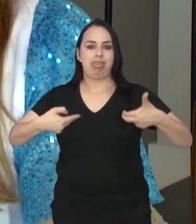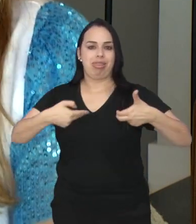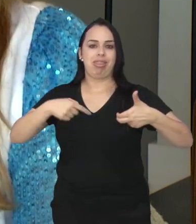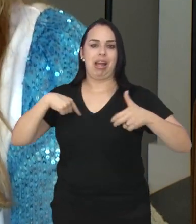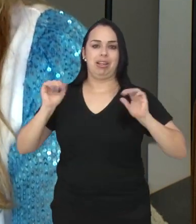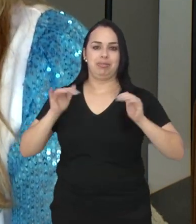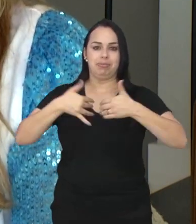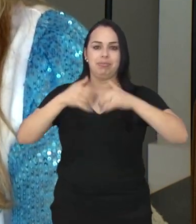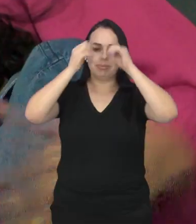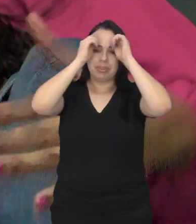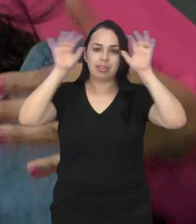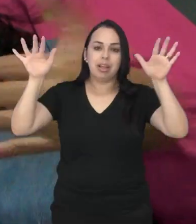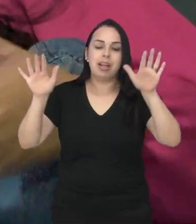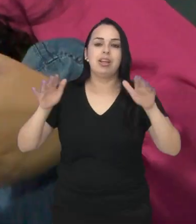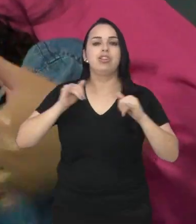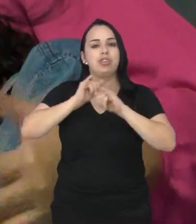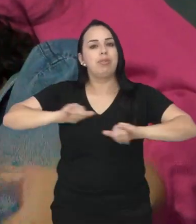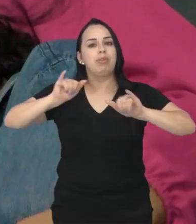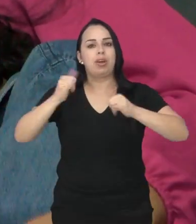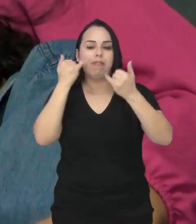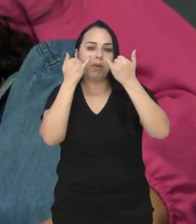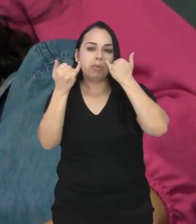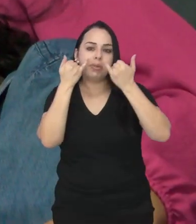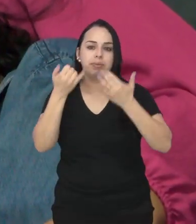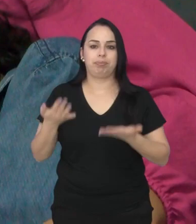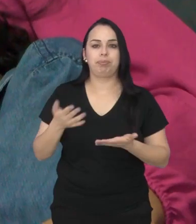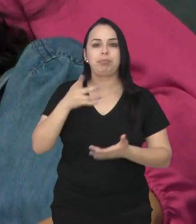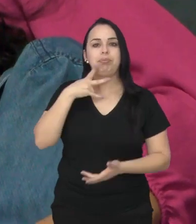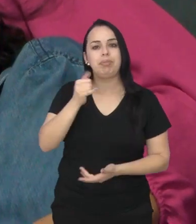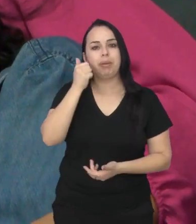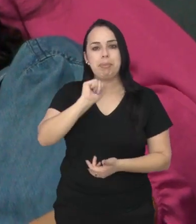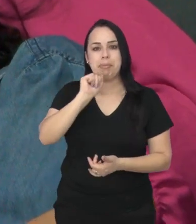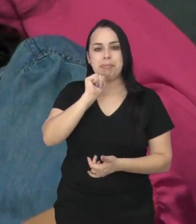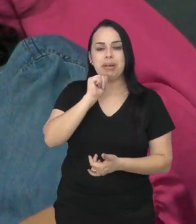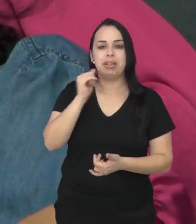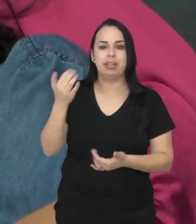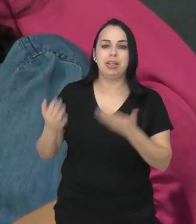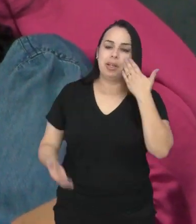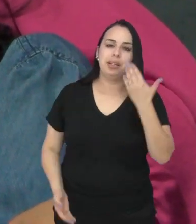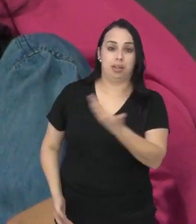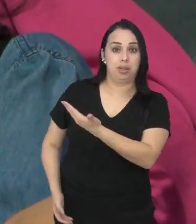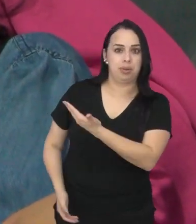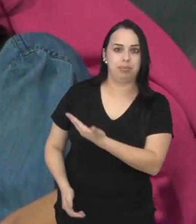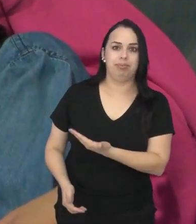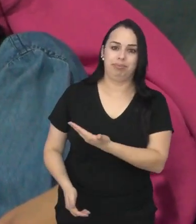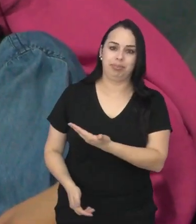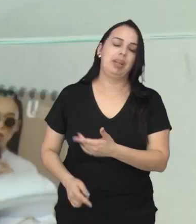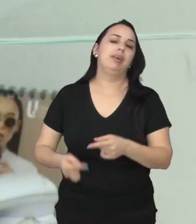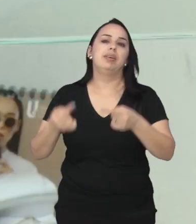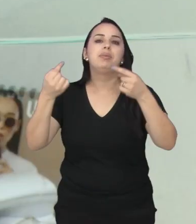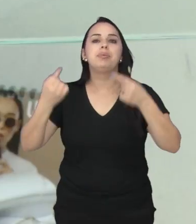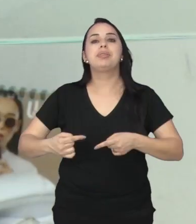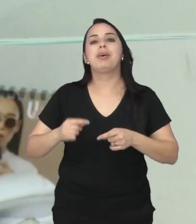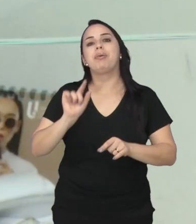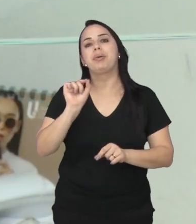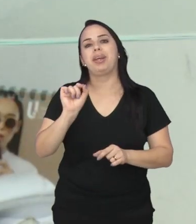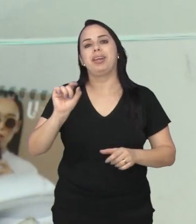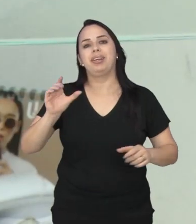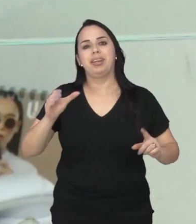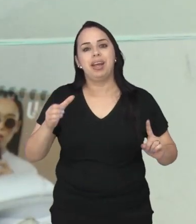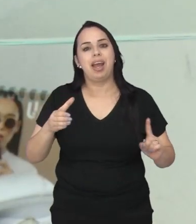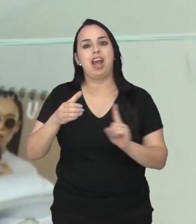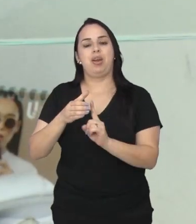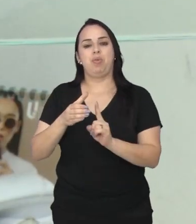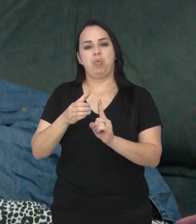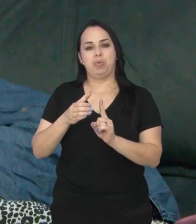gente divulga a informação. E para pais de pessoas com um transtorno do espectro autista, como a Gislaine, o desafio é a inclusão